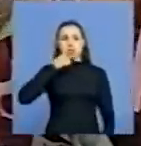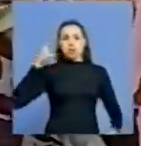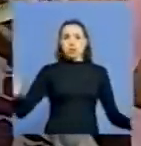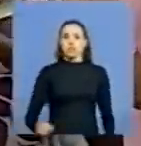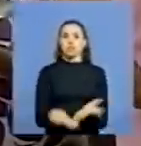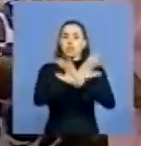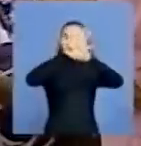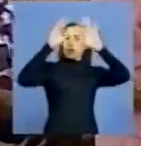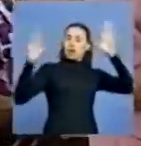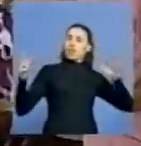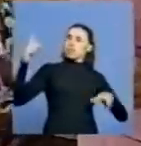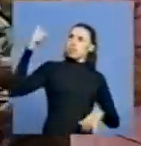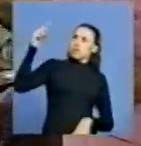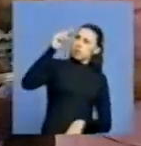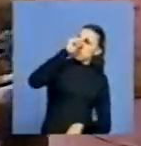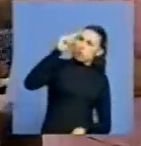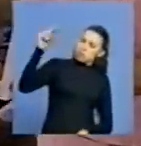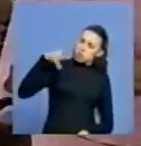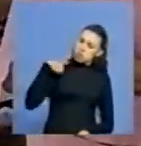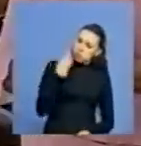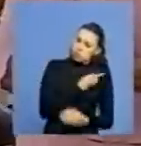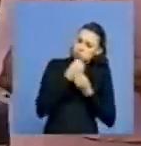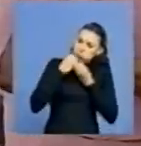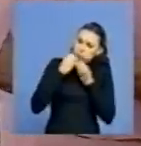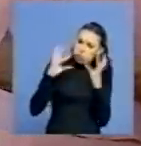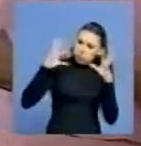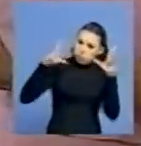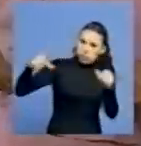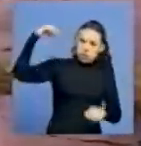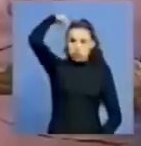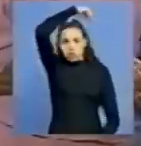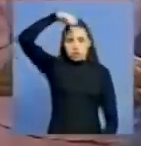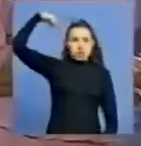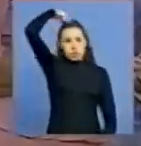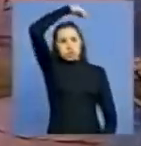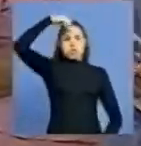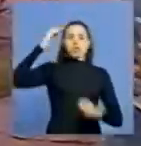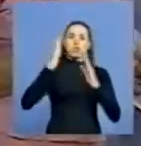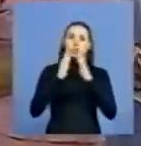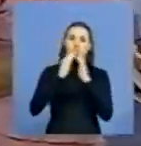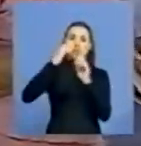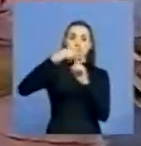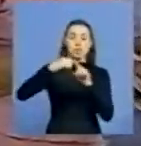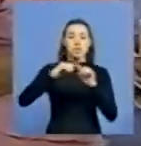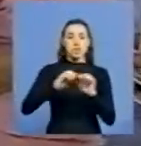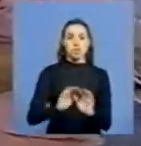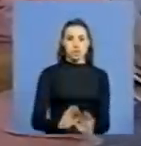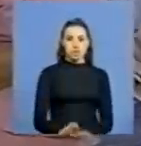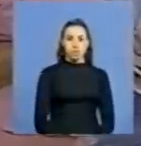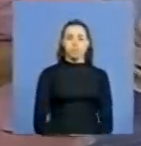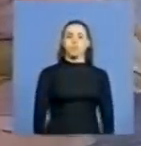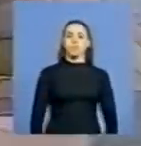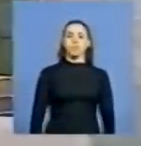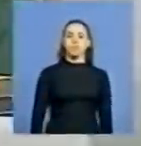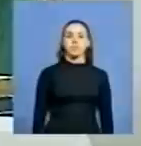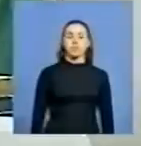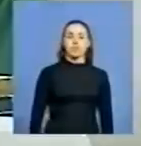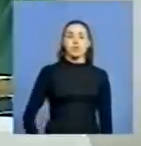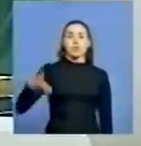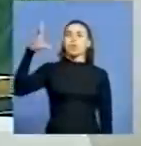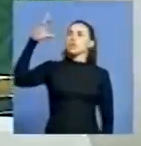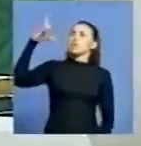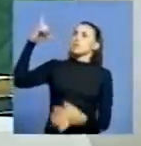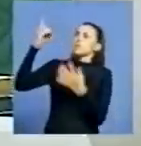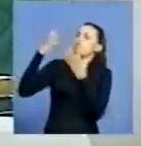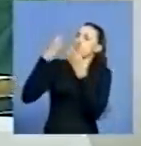sacrifício para a glória de seu nome, para o nosso bem e de toda a Santa Igreja. Acolhei,